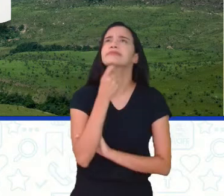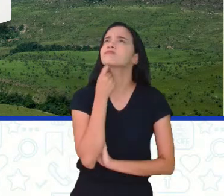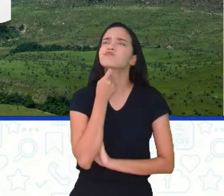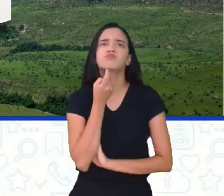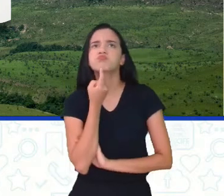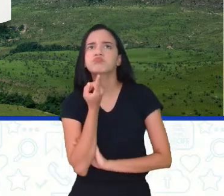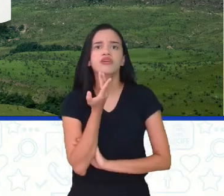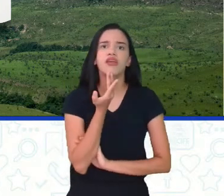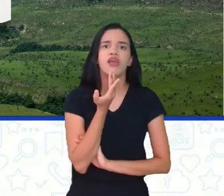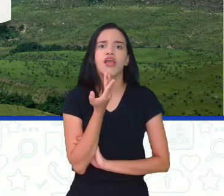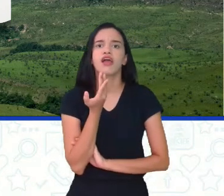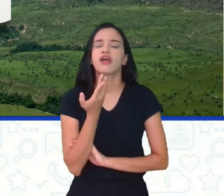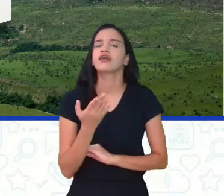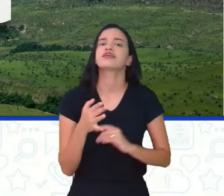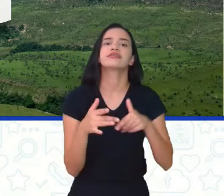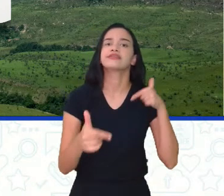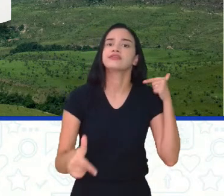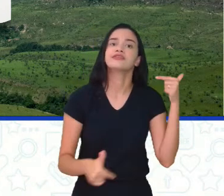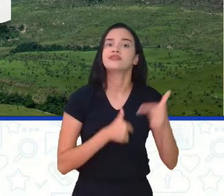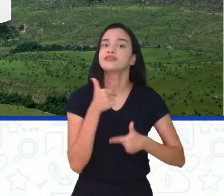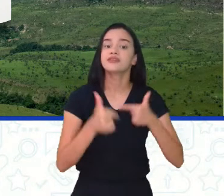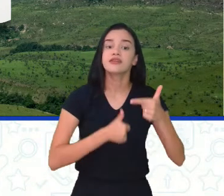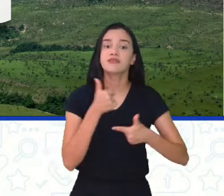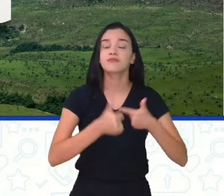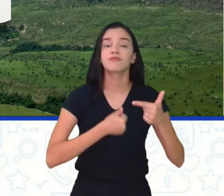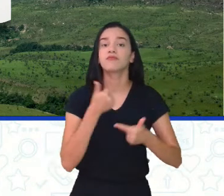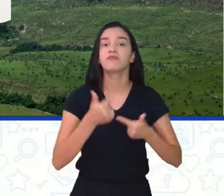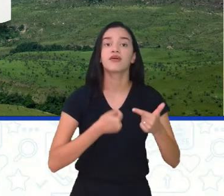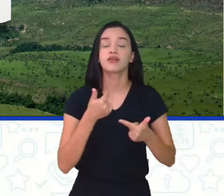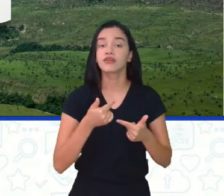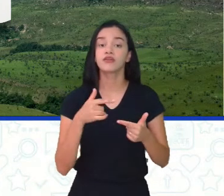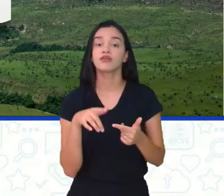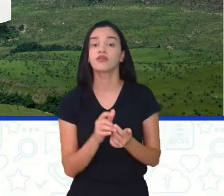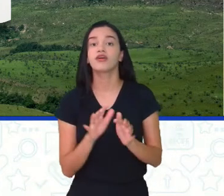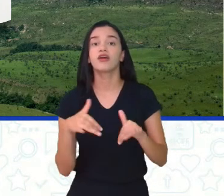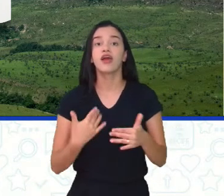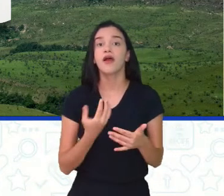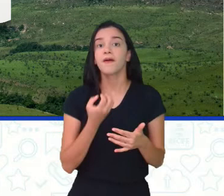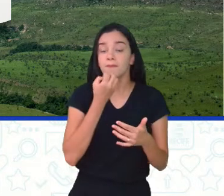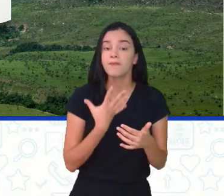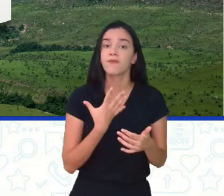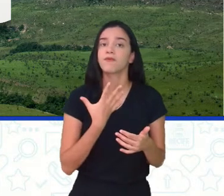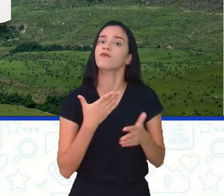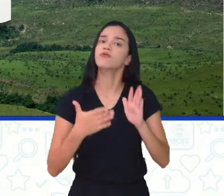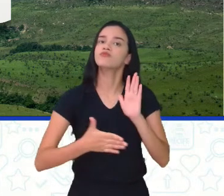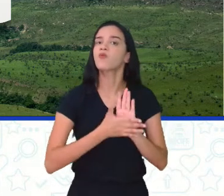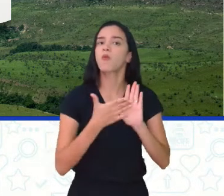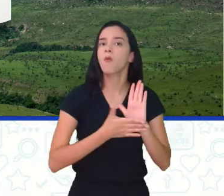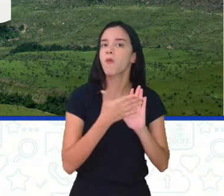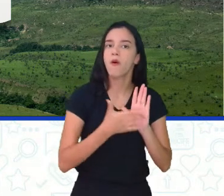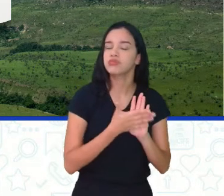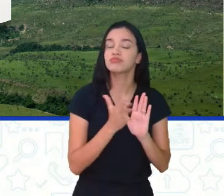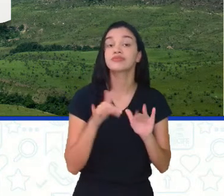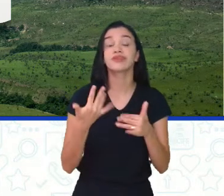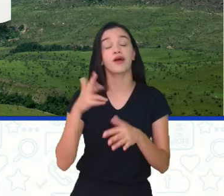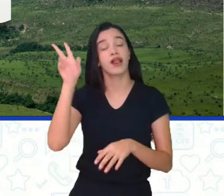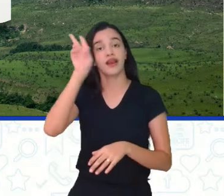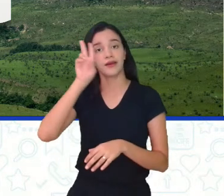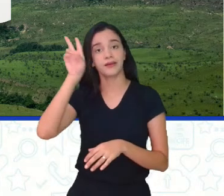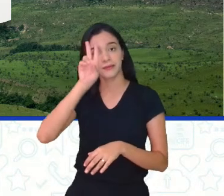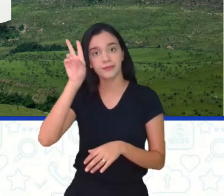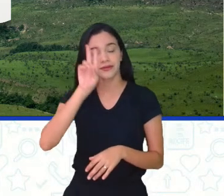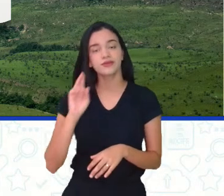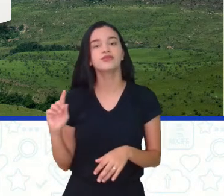que atividades vão proporcionar isso. Que atividades proporcionam isso? Não, relembrando, a